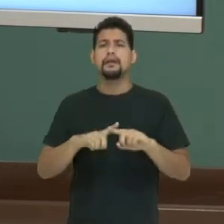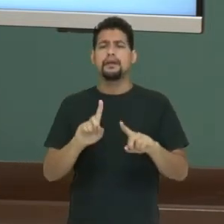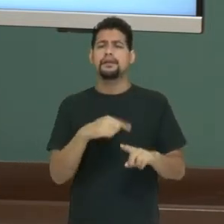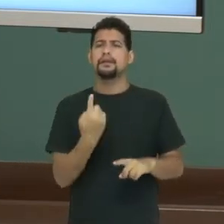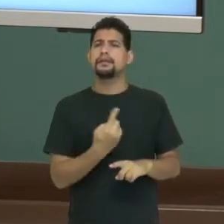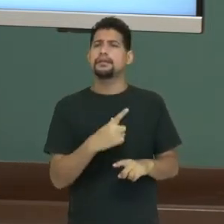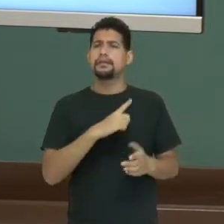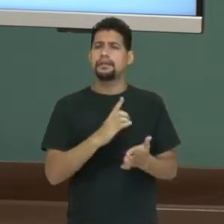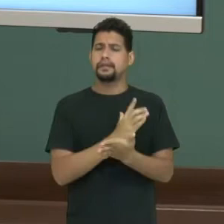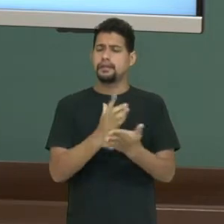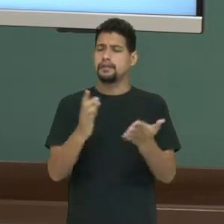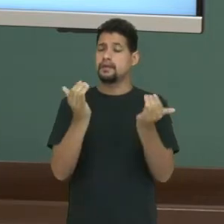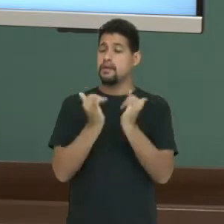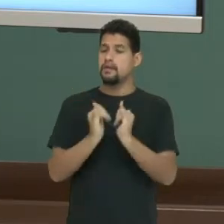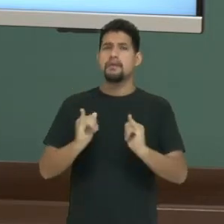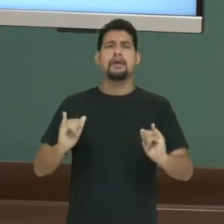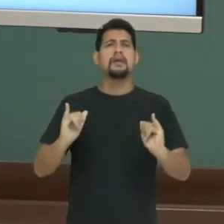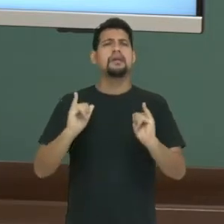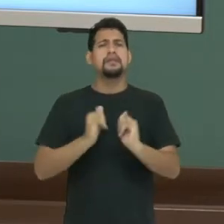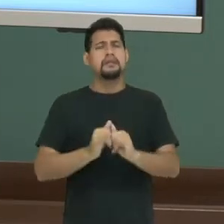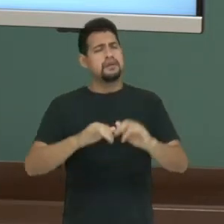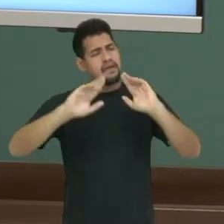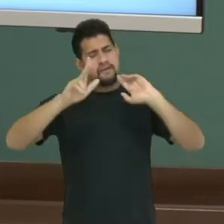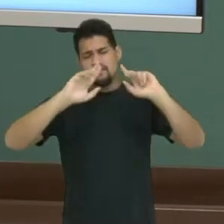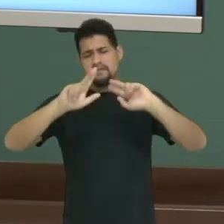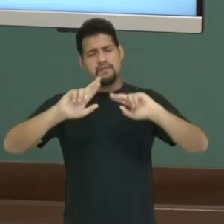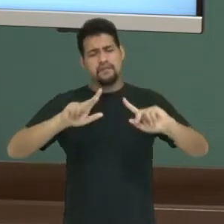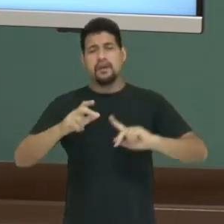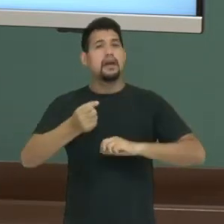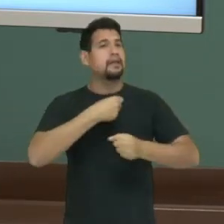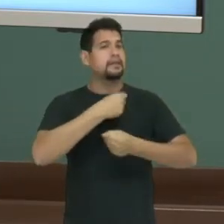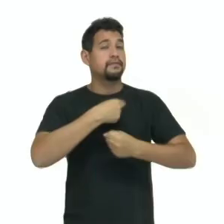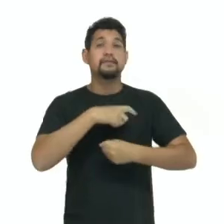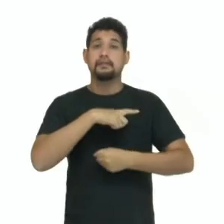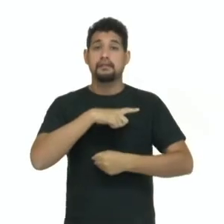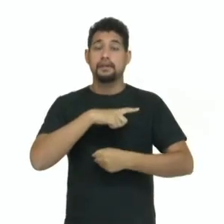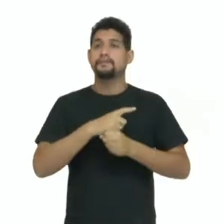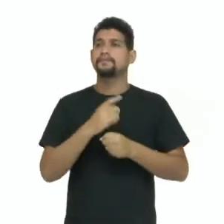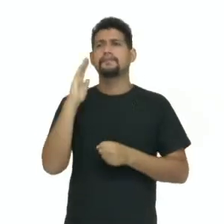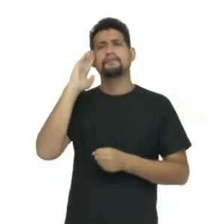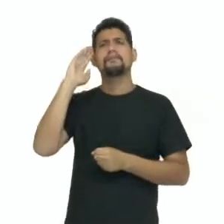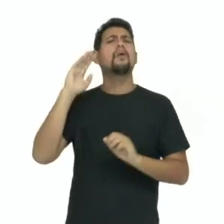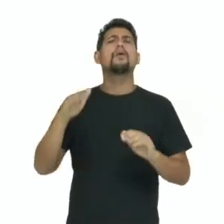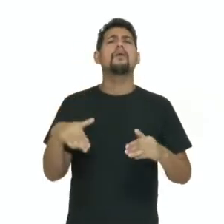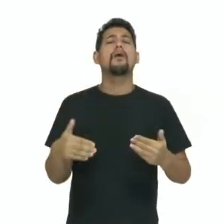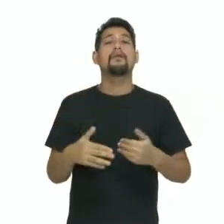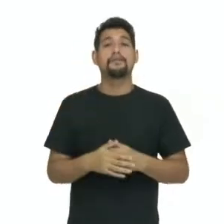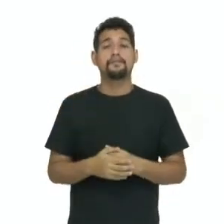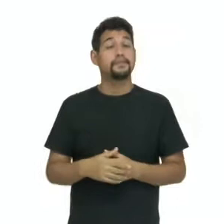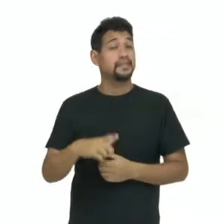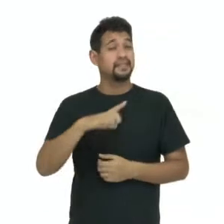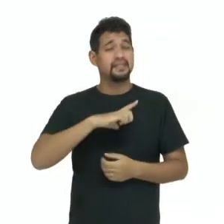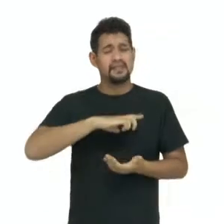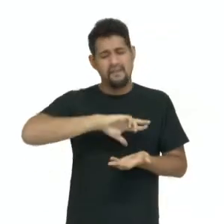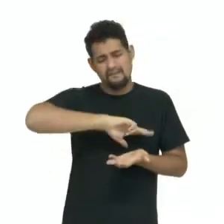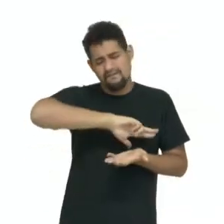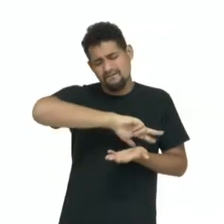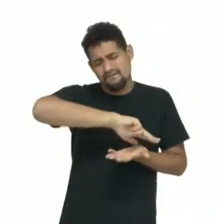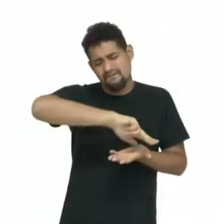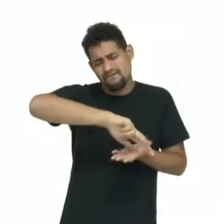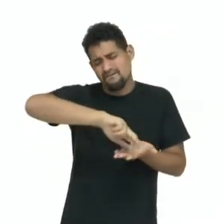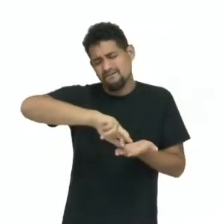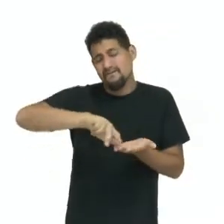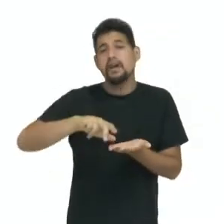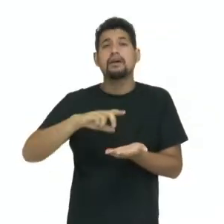ainda algumas informações aos tipos de entrevistas que podemos encontrar. Os principais. Existem inúmeras